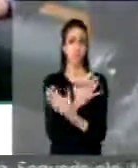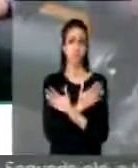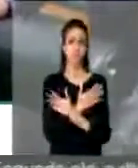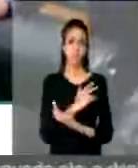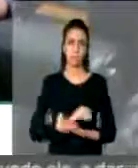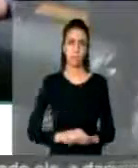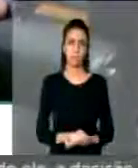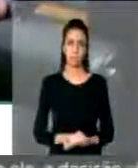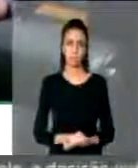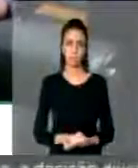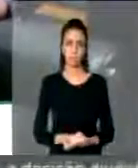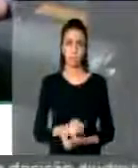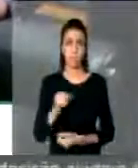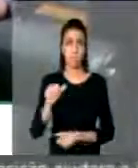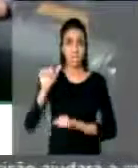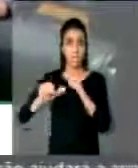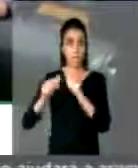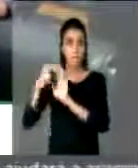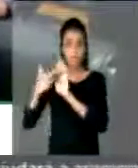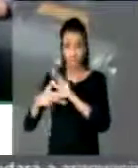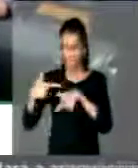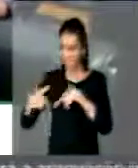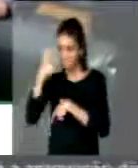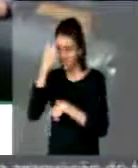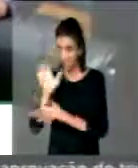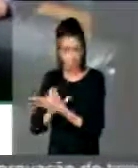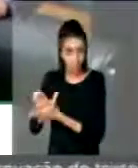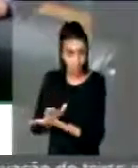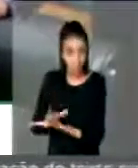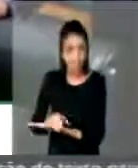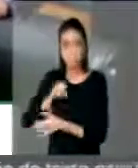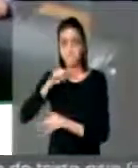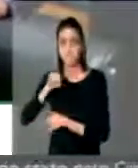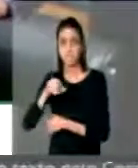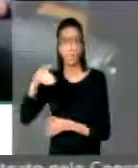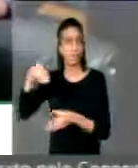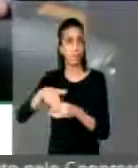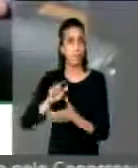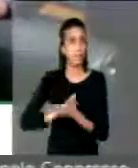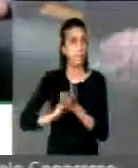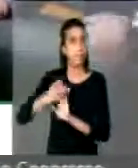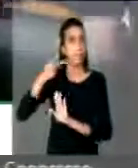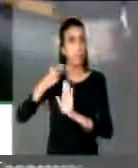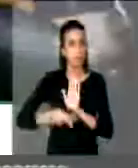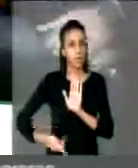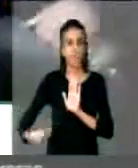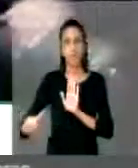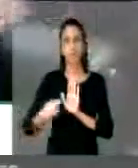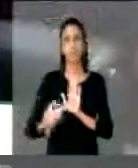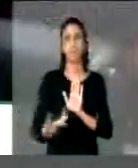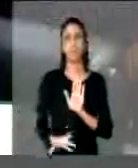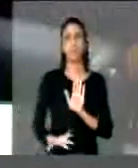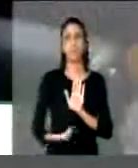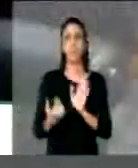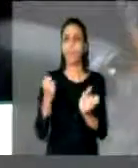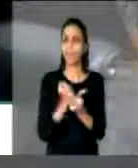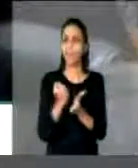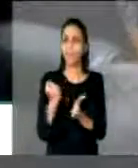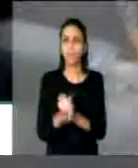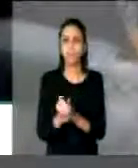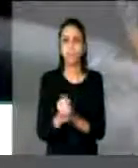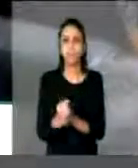fizermos aqui uma reforma trabalhista séria, se nós não votarmos esse projeto que regulariza de vez a questão